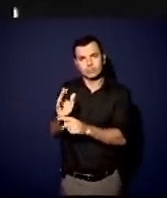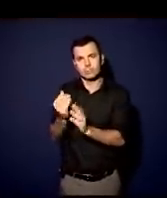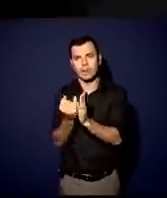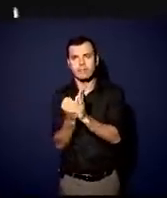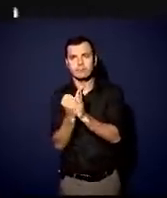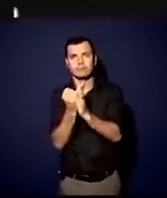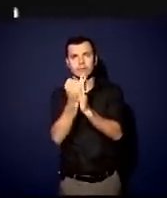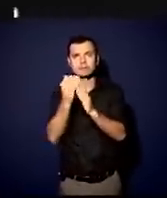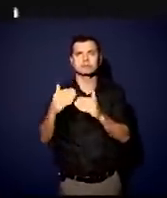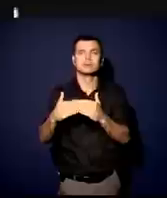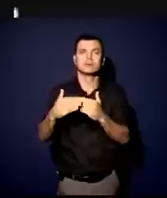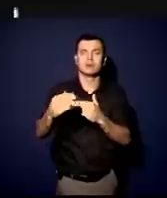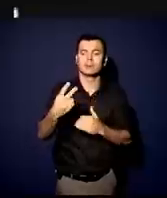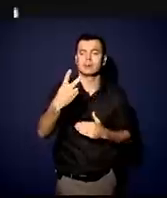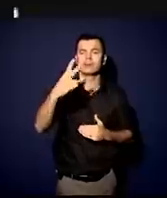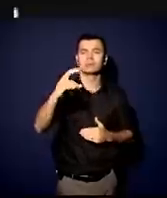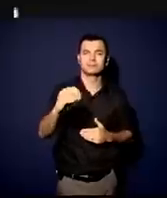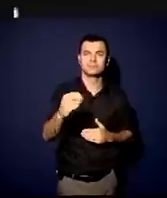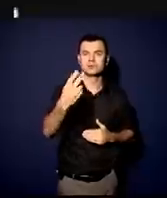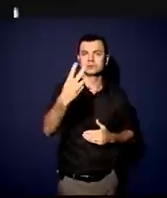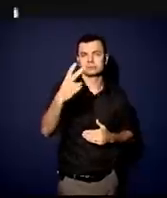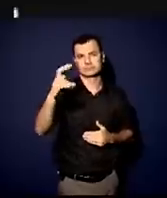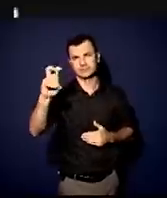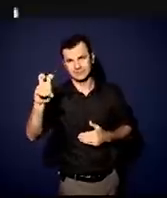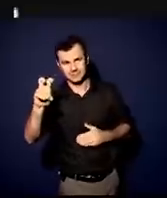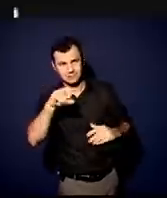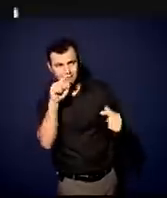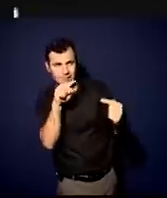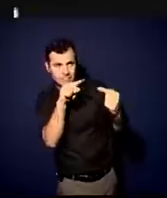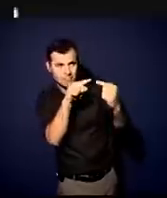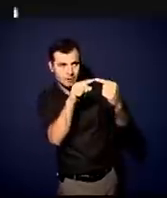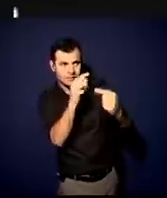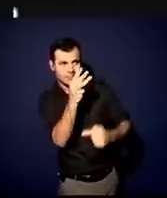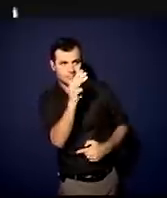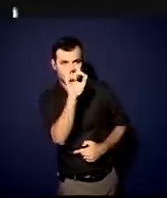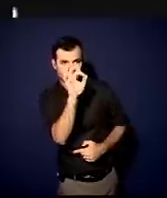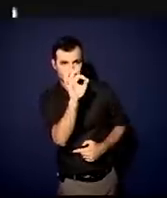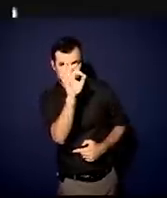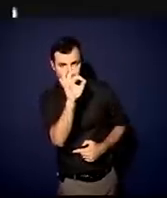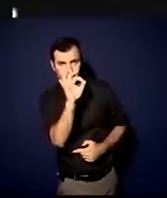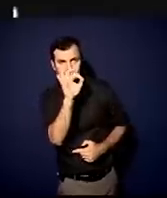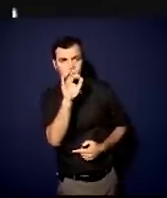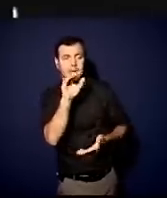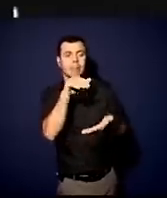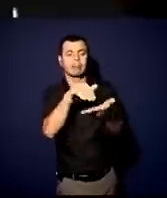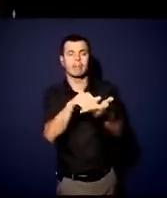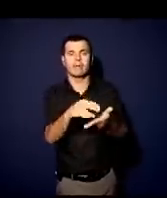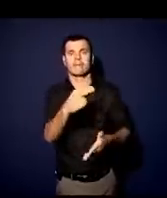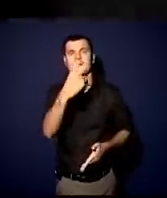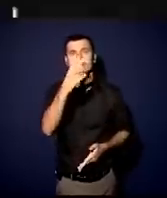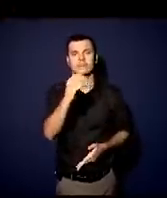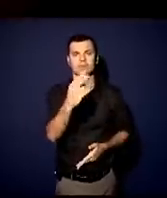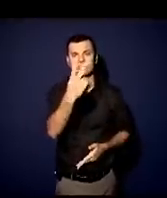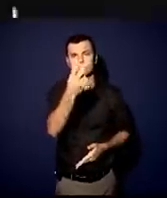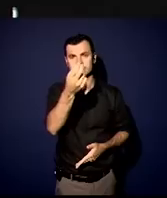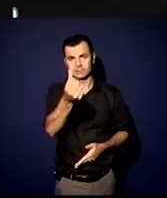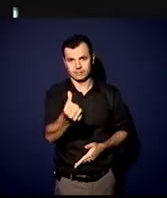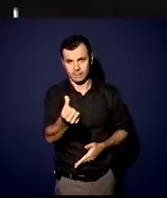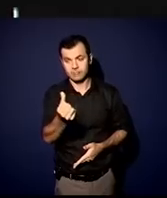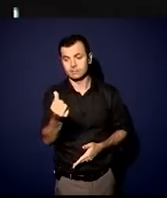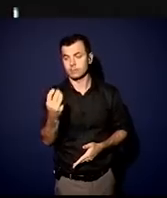para 2025 quando a meta é 3% então em 3,5 para 2026 tá em